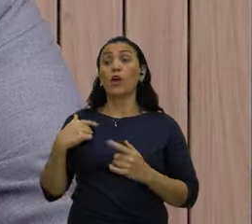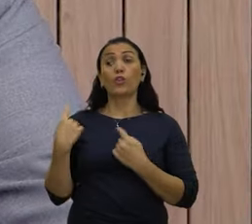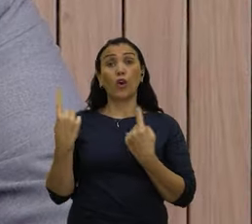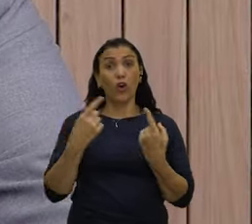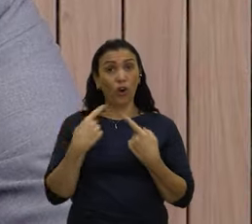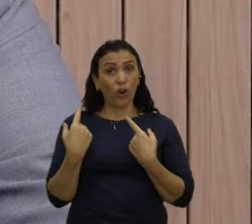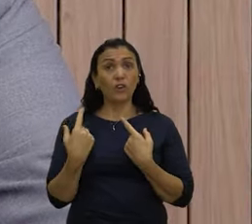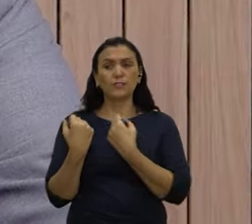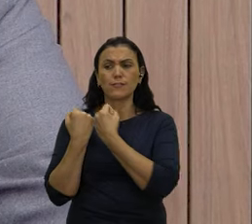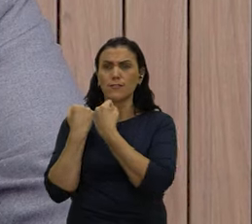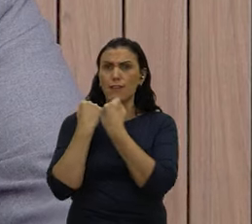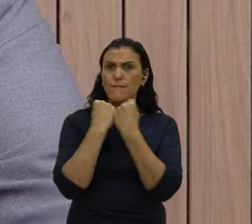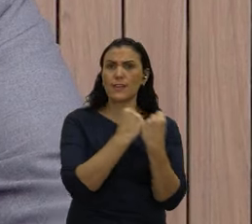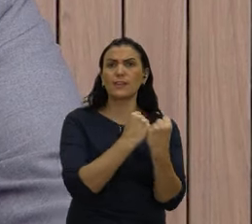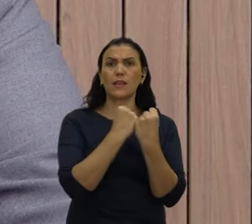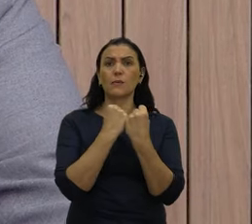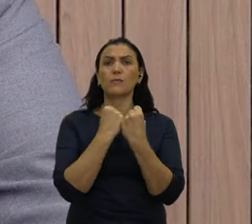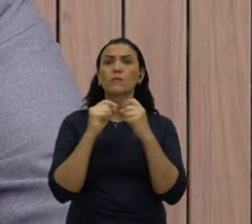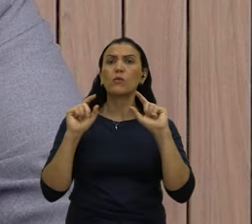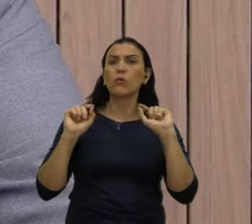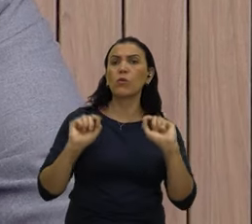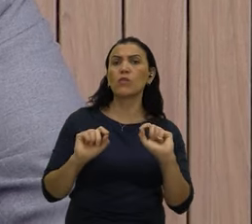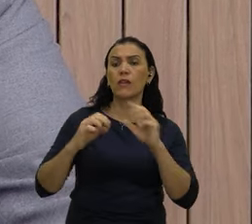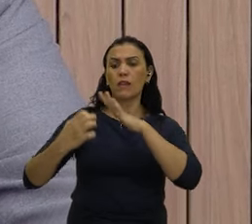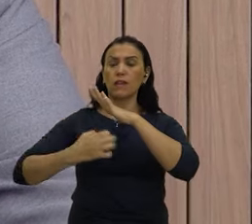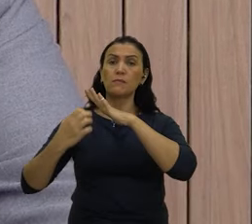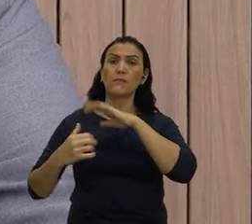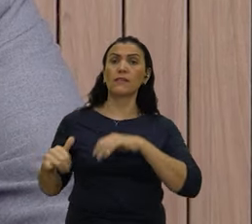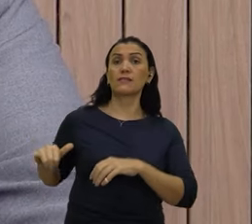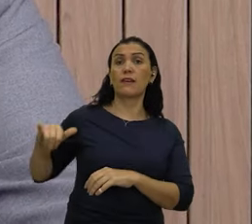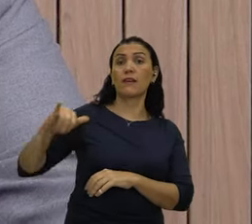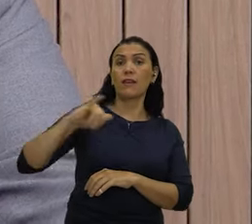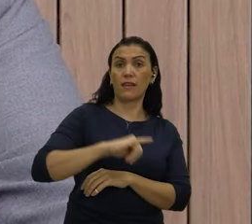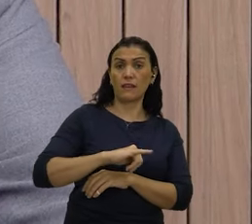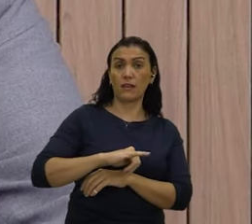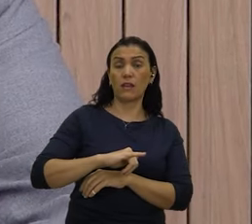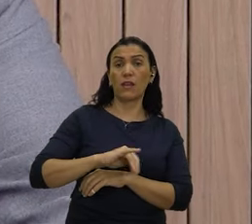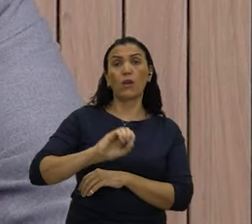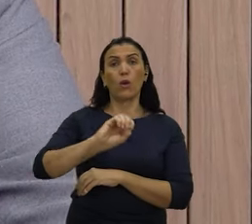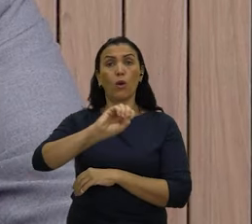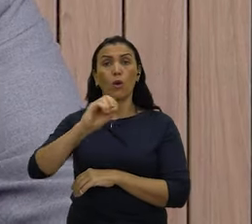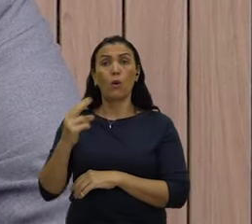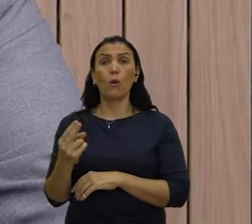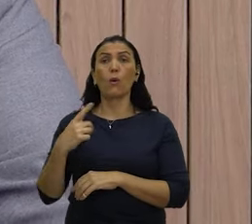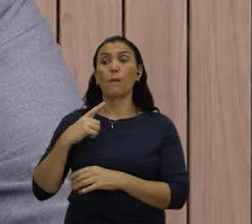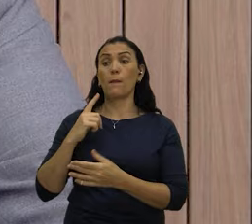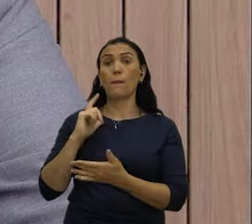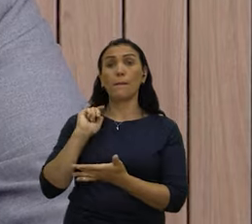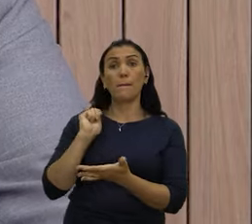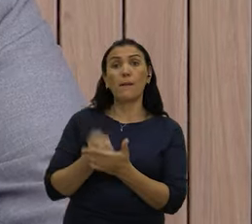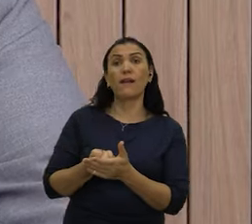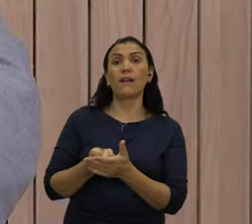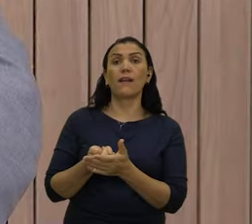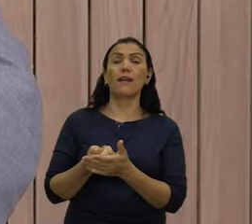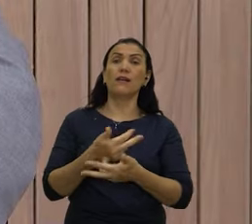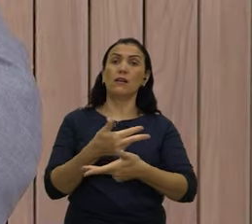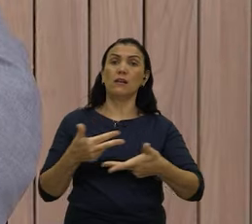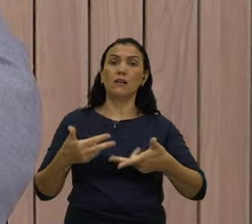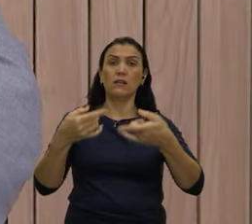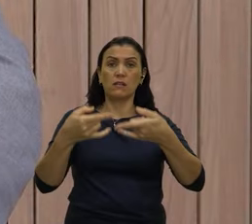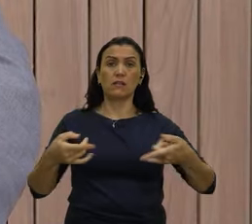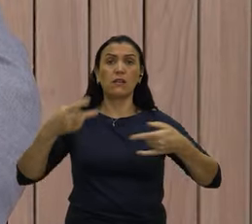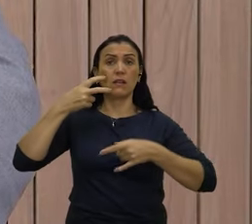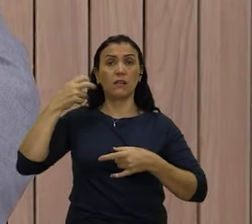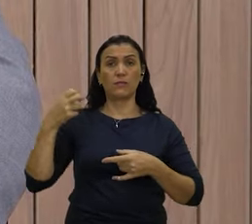nós defendemos que caberia à empresa aérea o pagamento dessa tarifa. Até